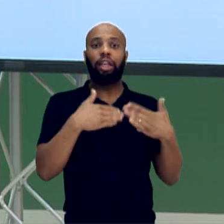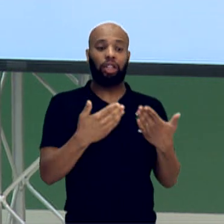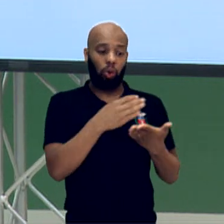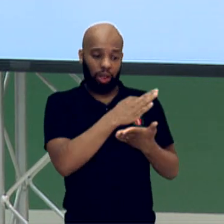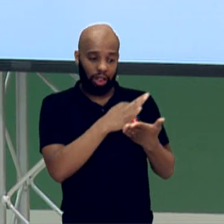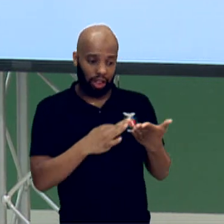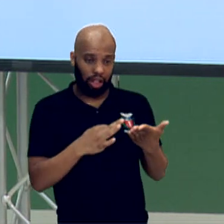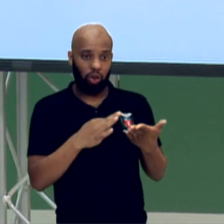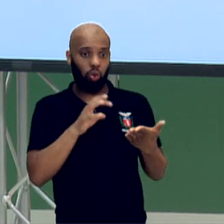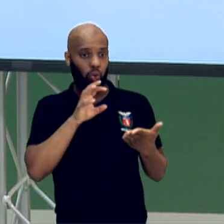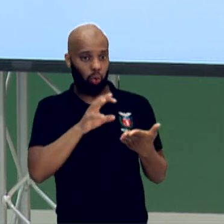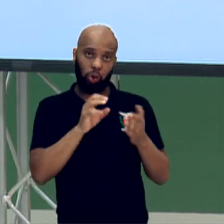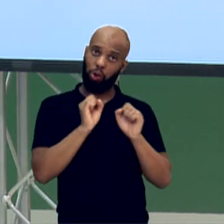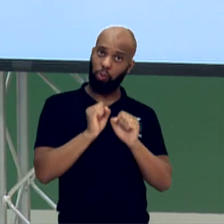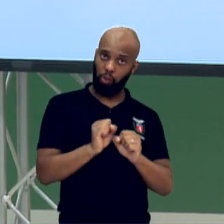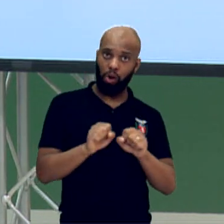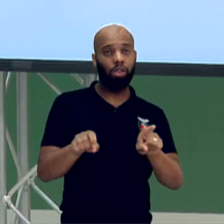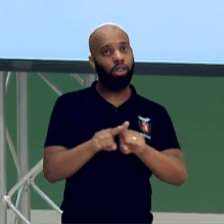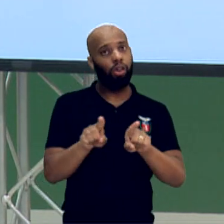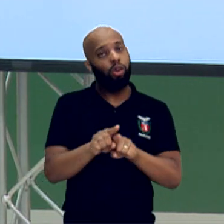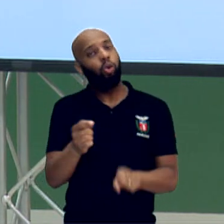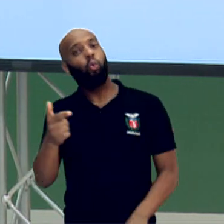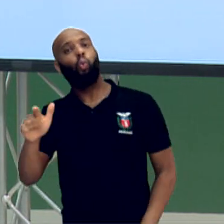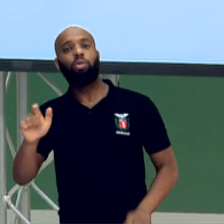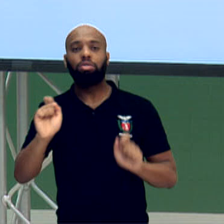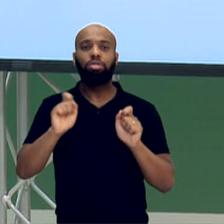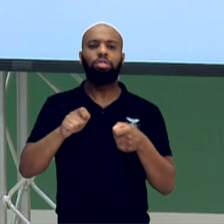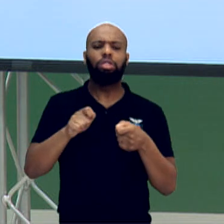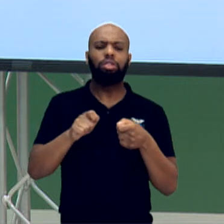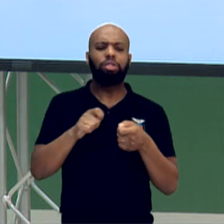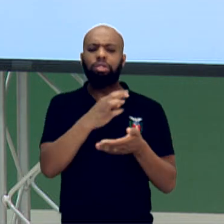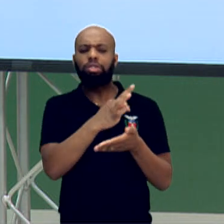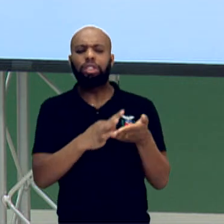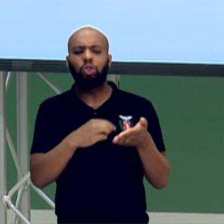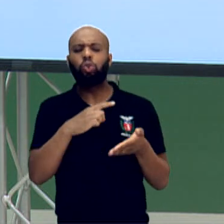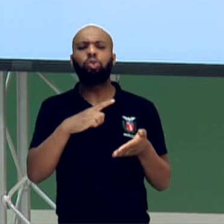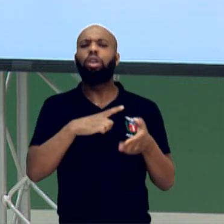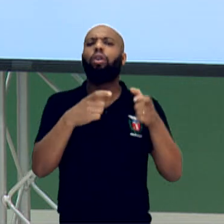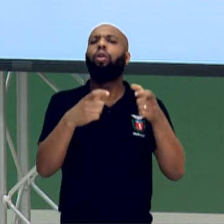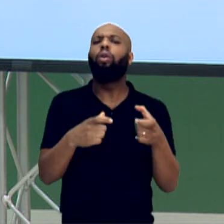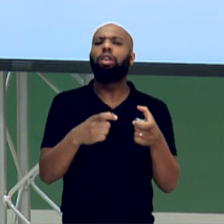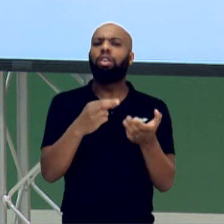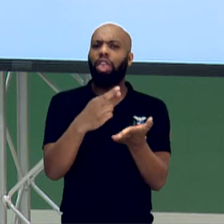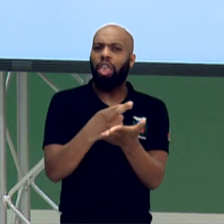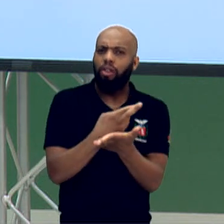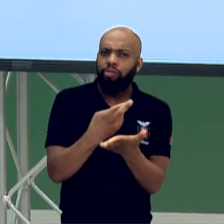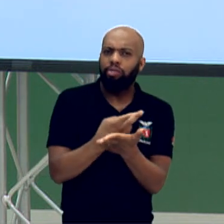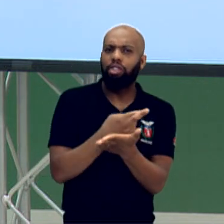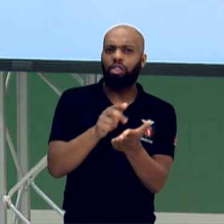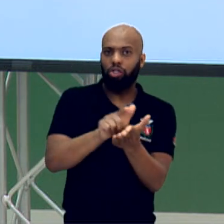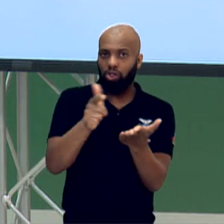pode ser e uma possibilidade de onde encontrar esses textos, jornais, revistas, por exemplo.